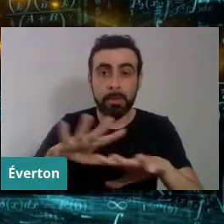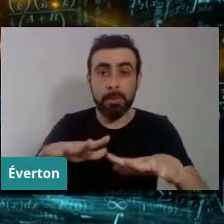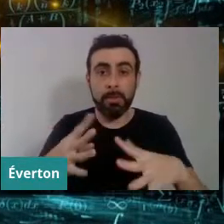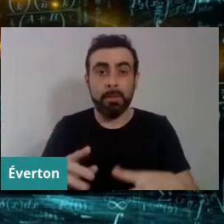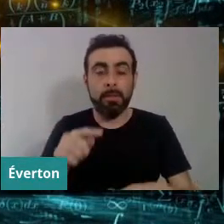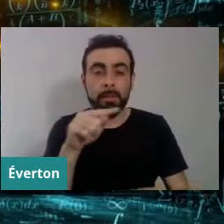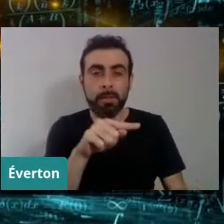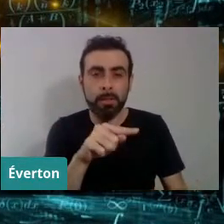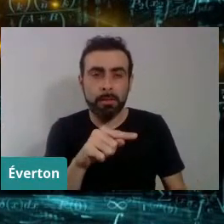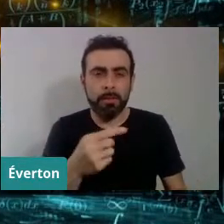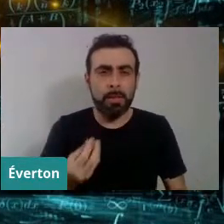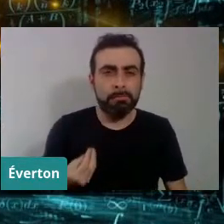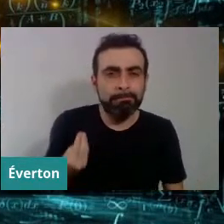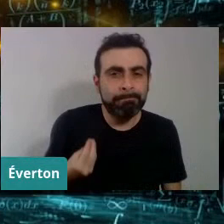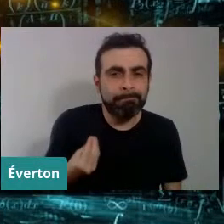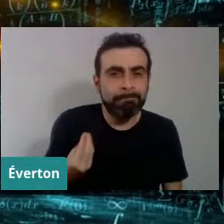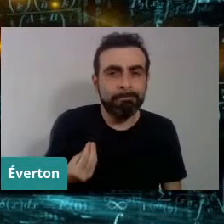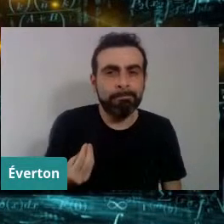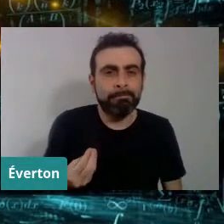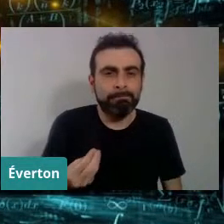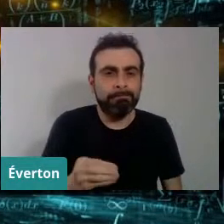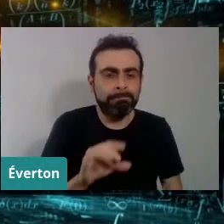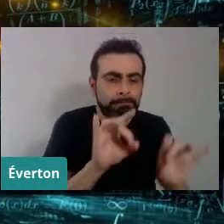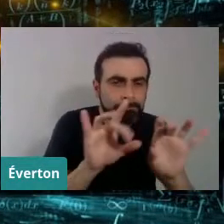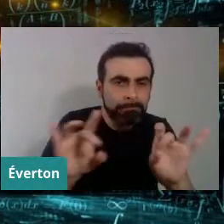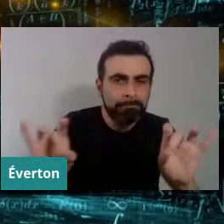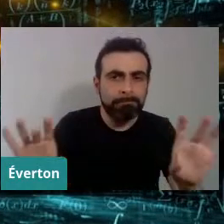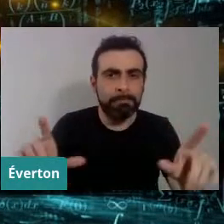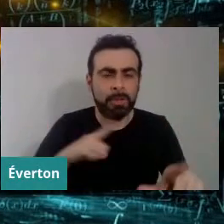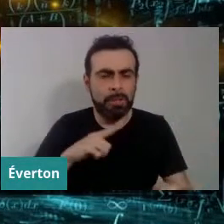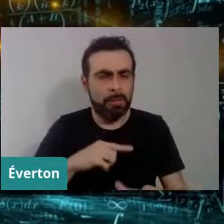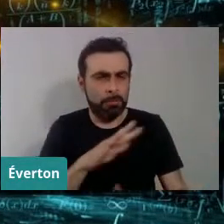presença de diversos professores de matemática que nós conhecemos.